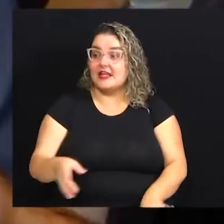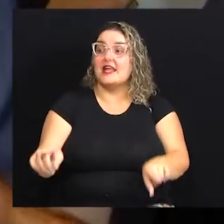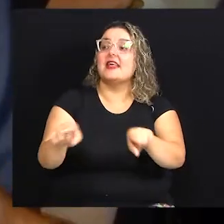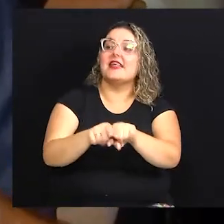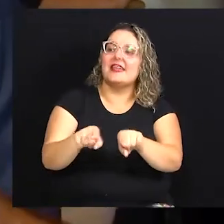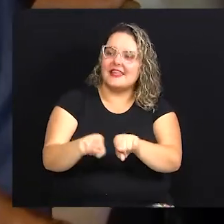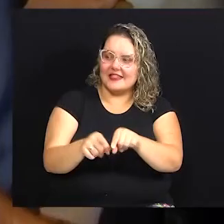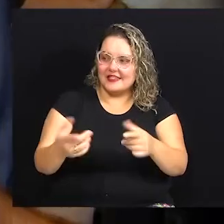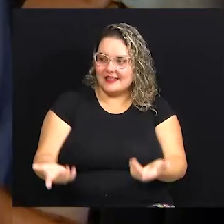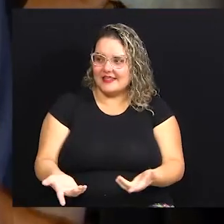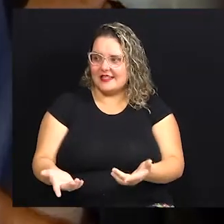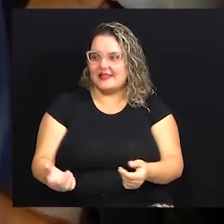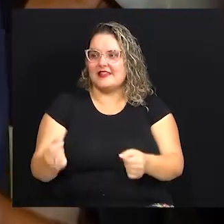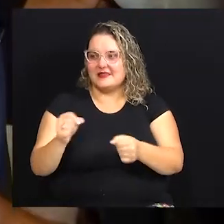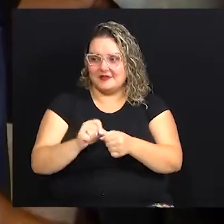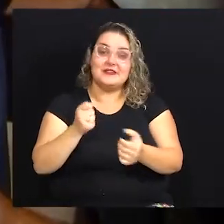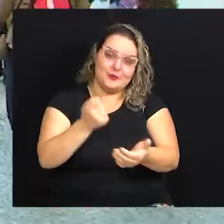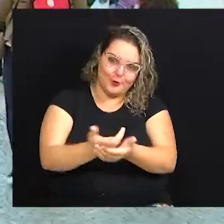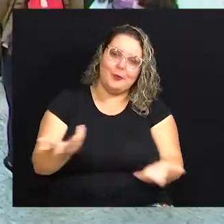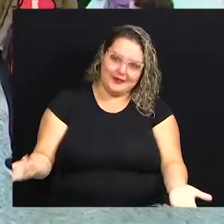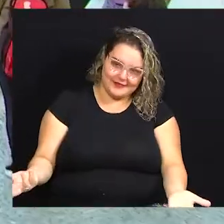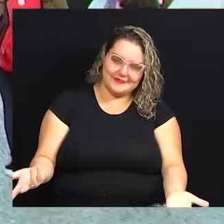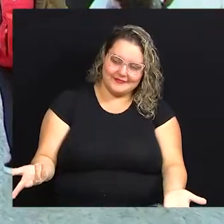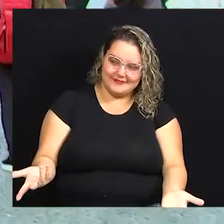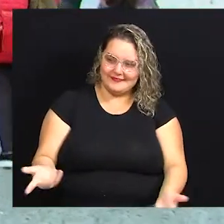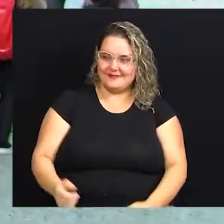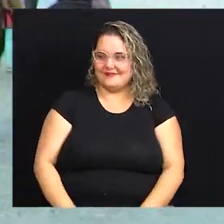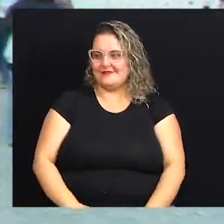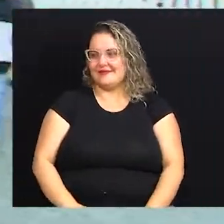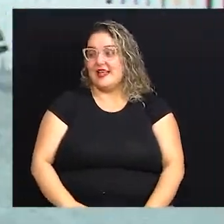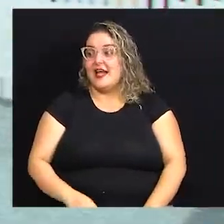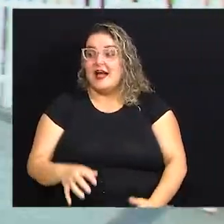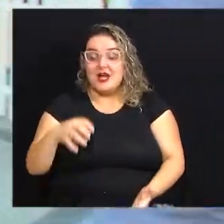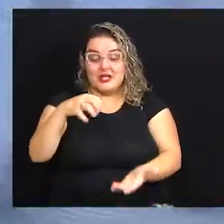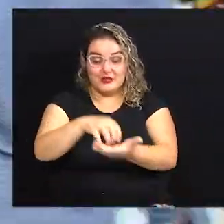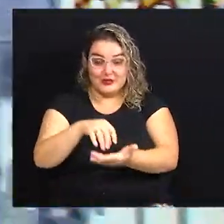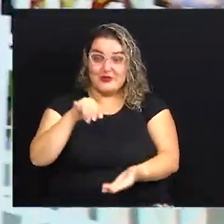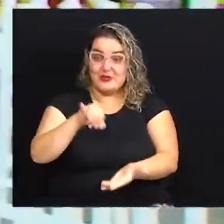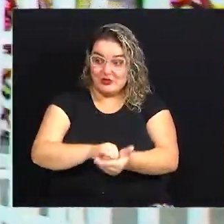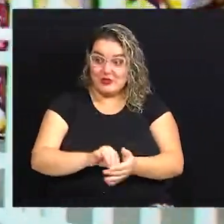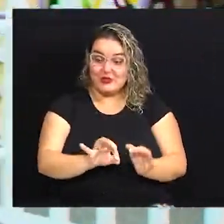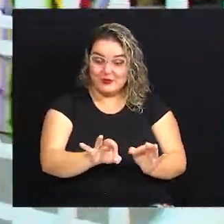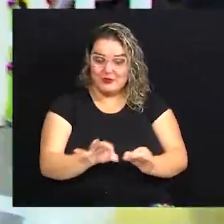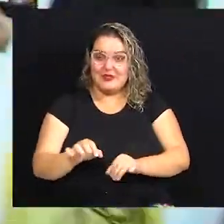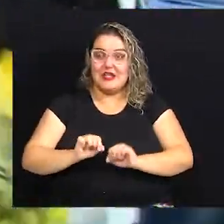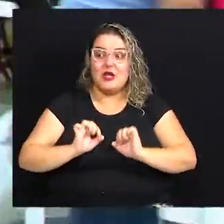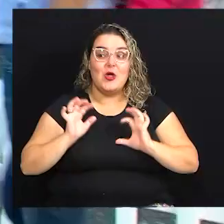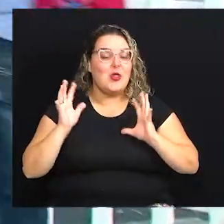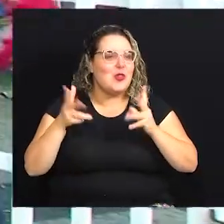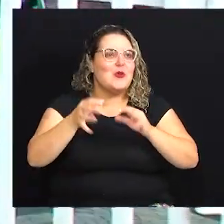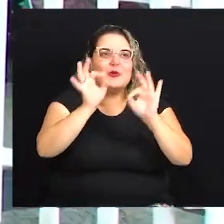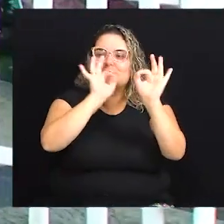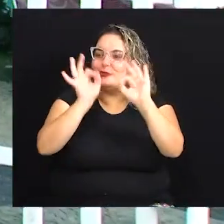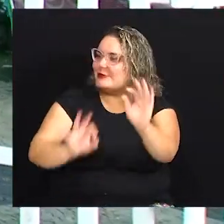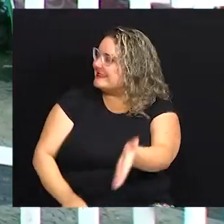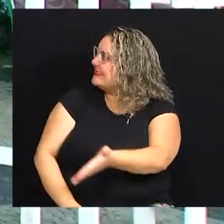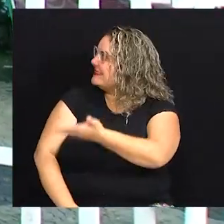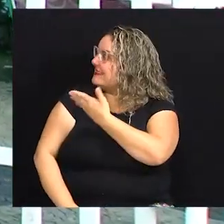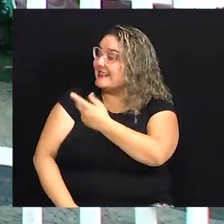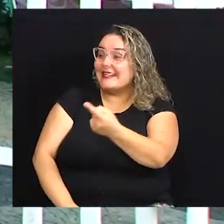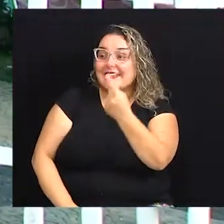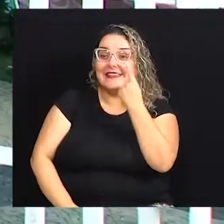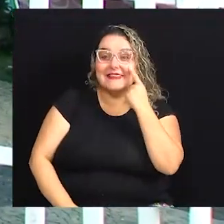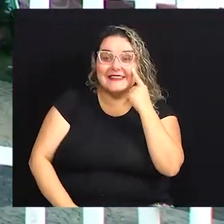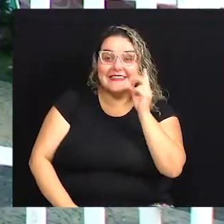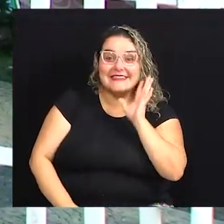e também fazer compras. O projeto percorre o centro da cidade, que está todo decorado. E